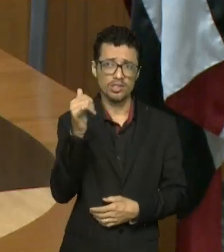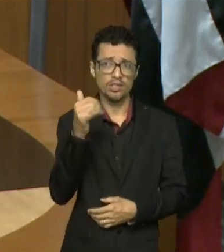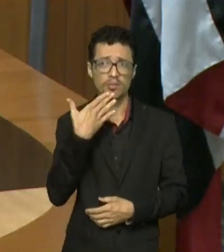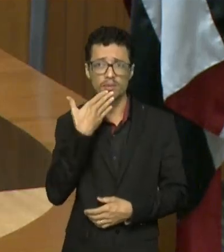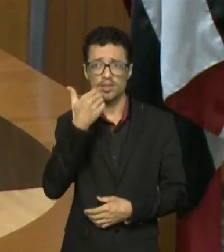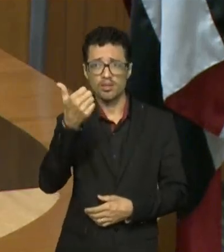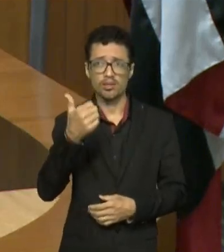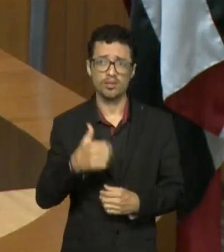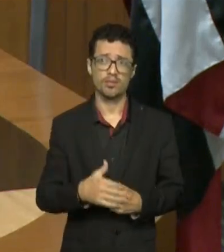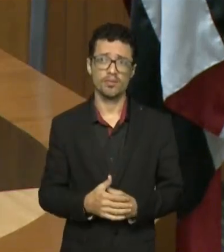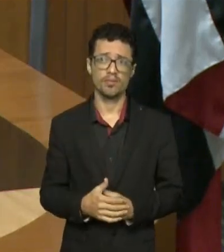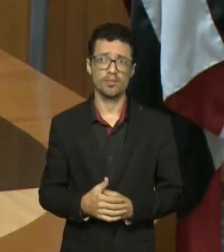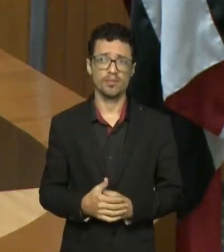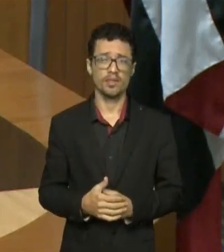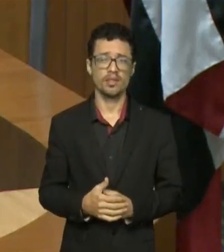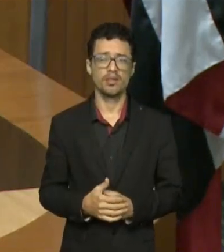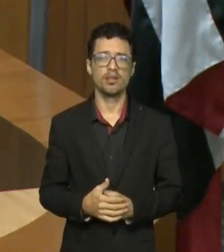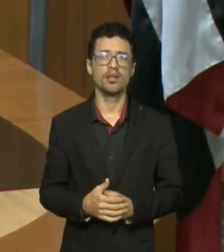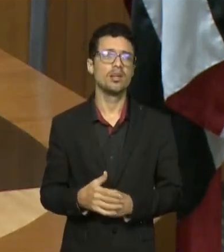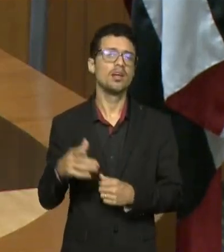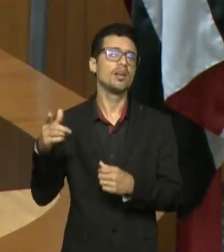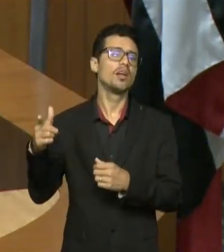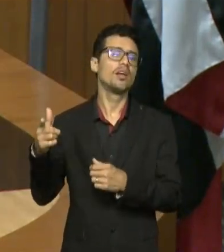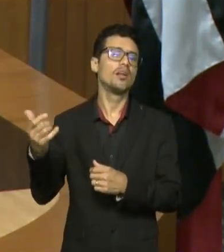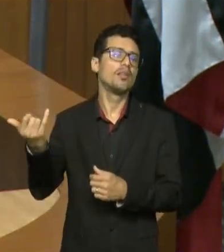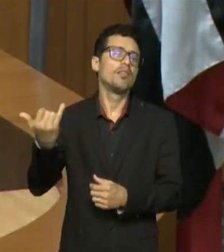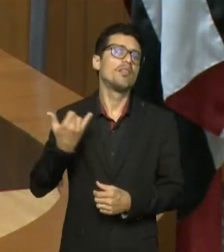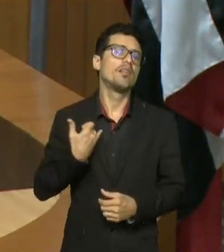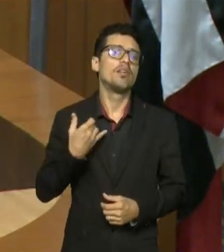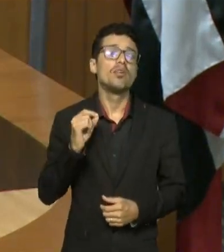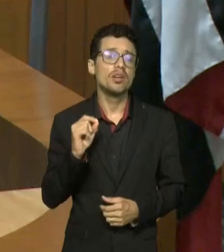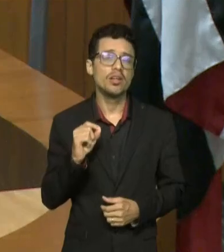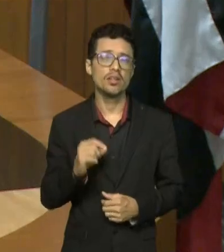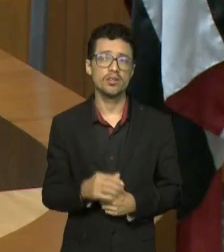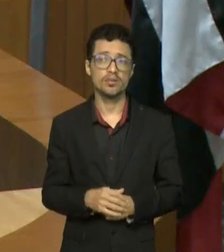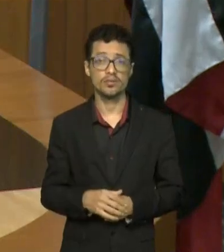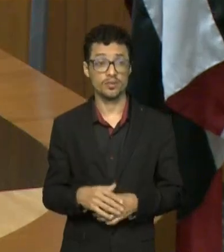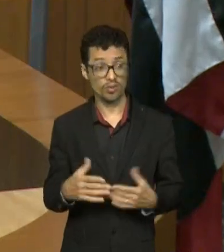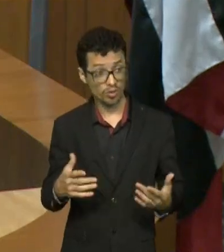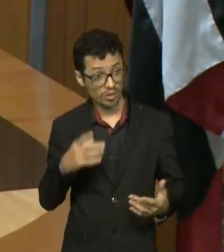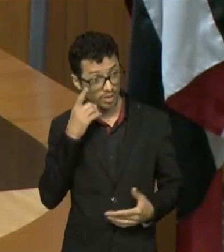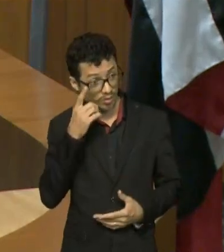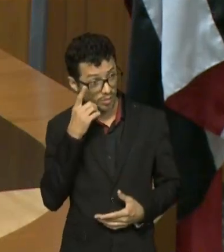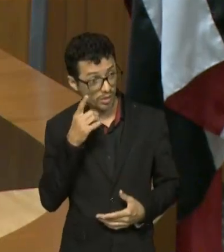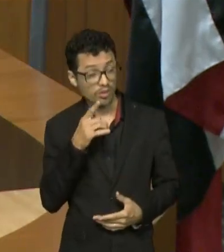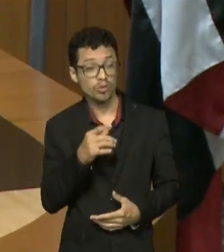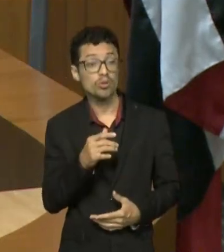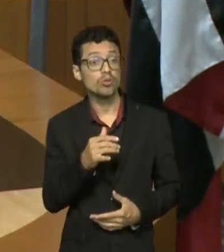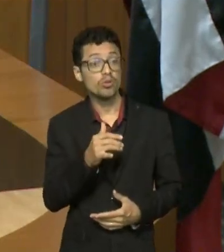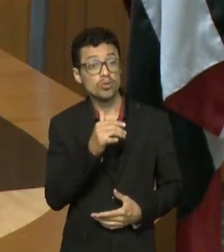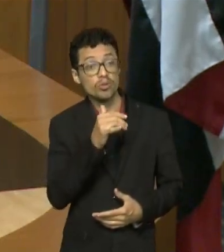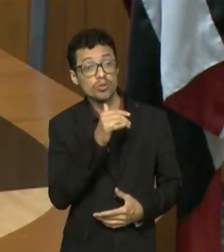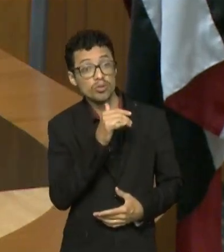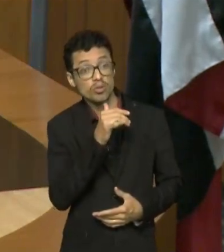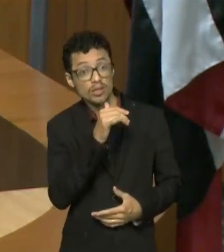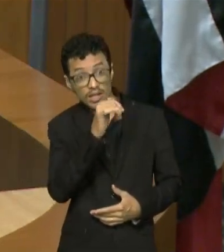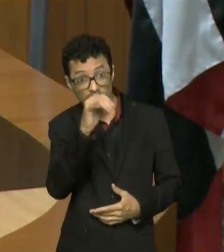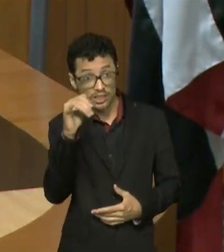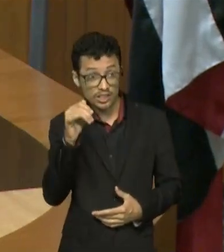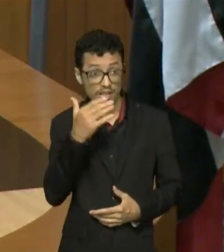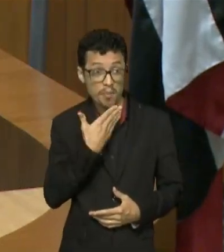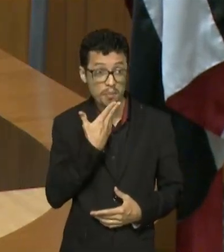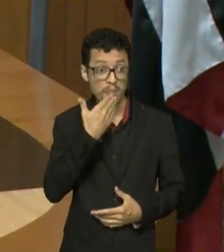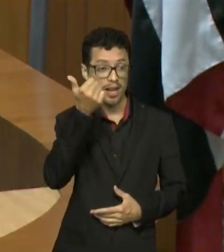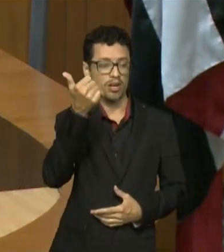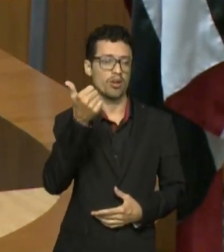tiro. O que é que ele disse? Olha, deputado, você atira melhor que 50% da Polícia Militar do